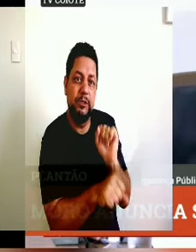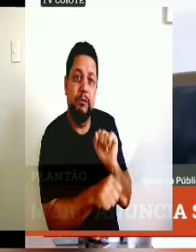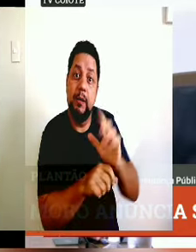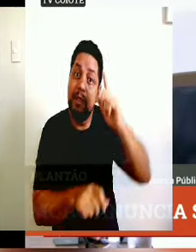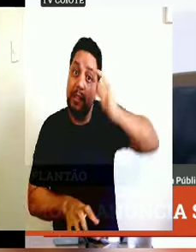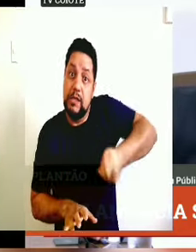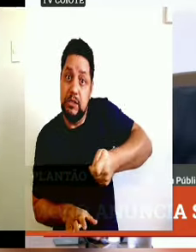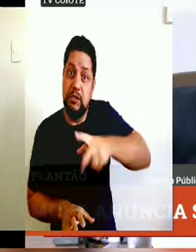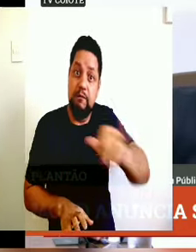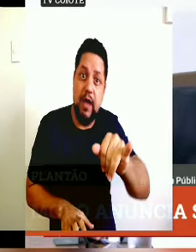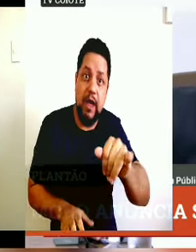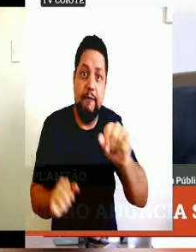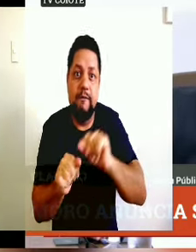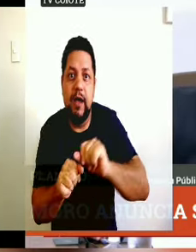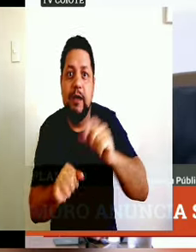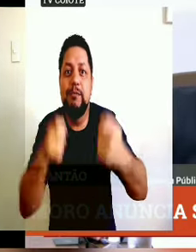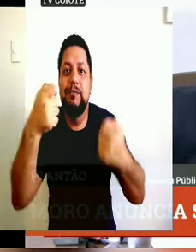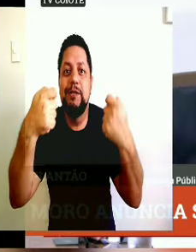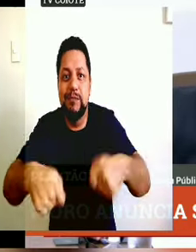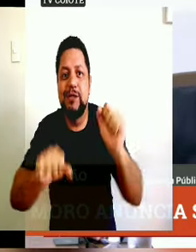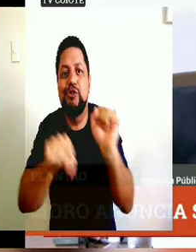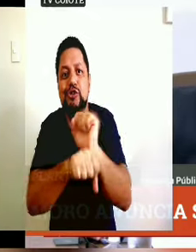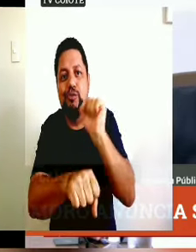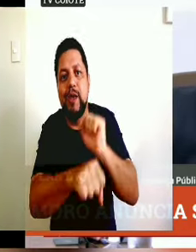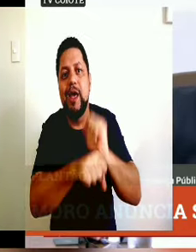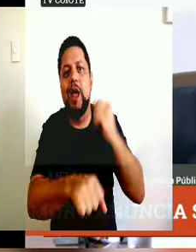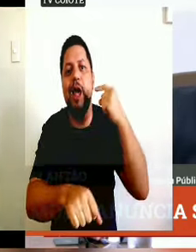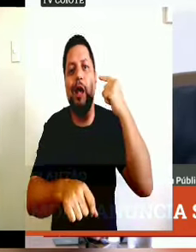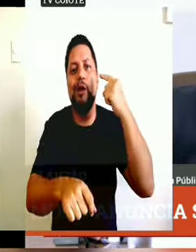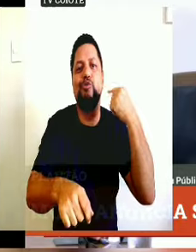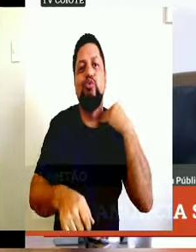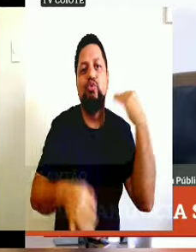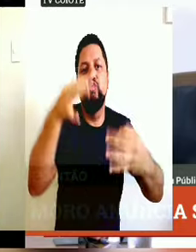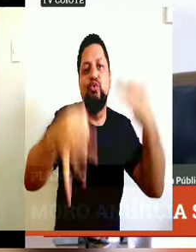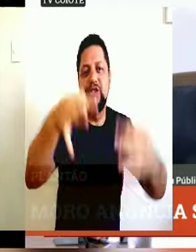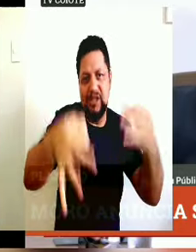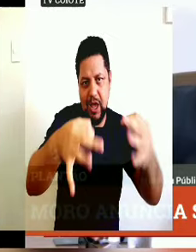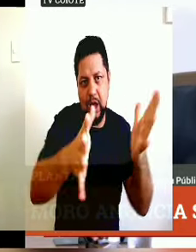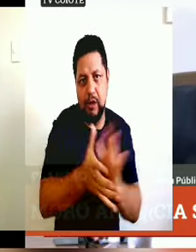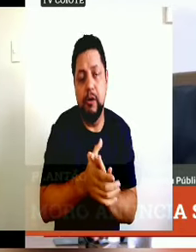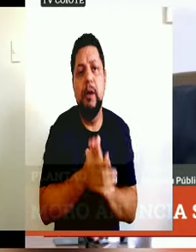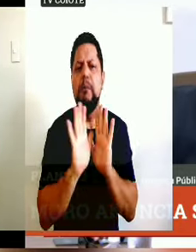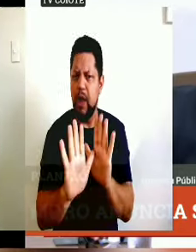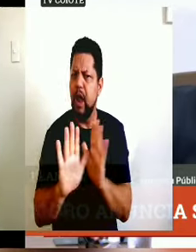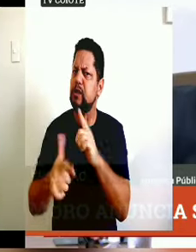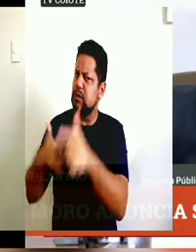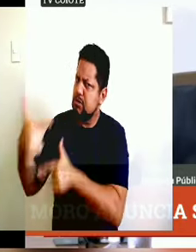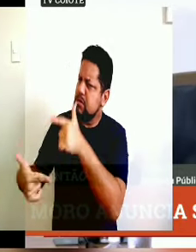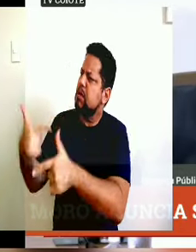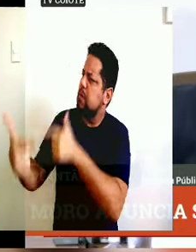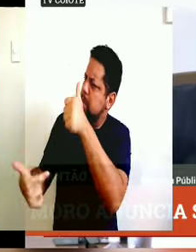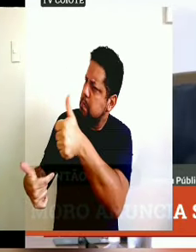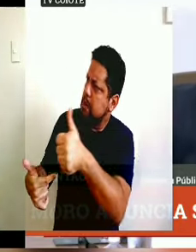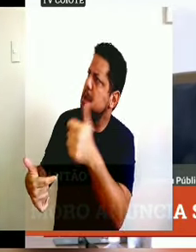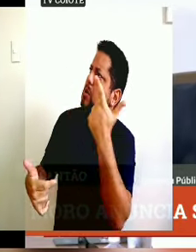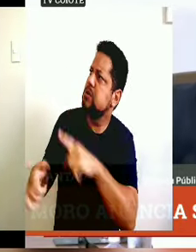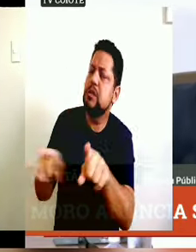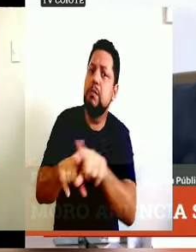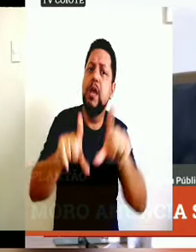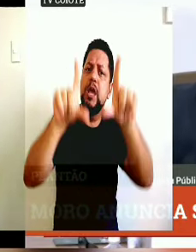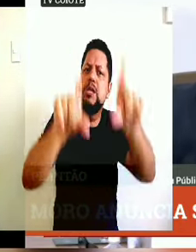decisão judicial. Isso também prejudicou um pouco os trabalhos. Mas o trabalho vinha sendo feito e até a queda dessas